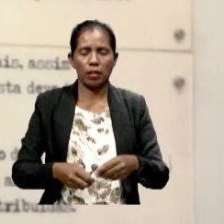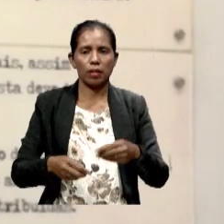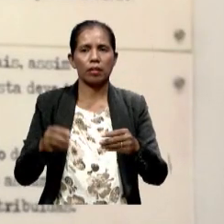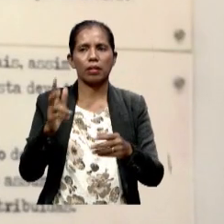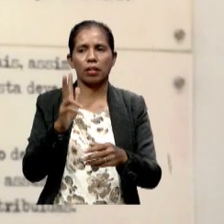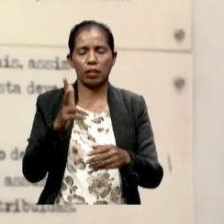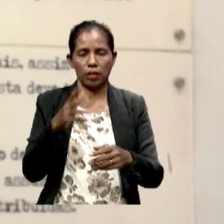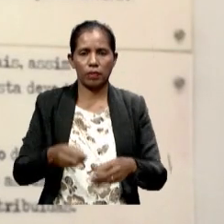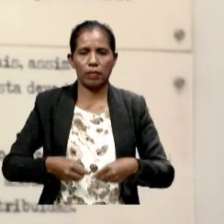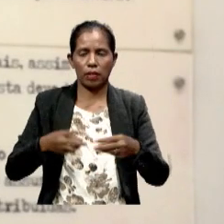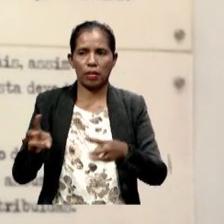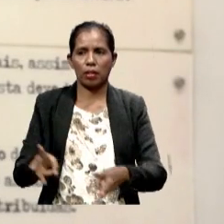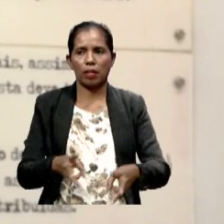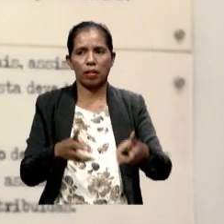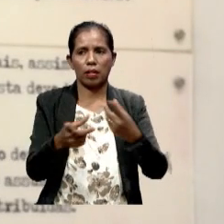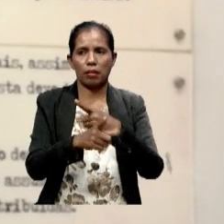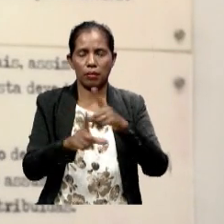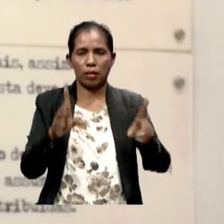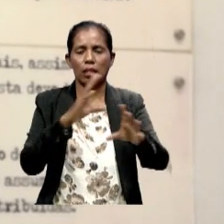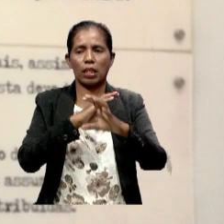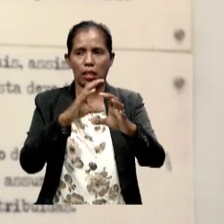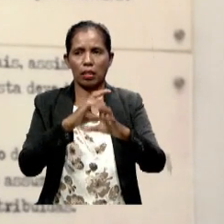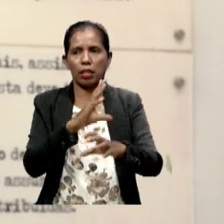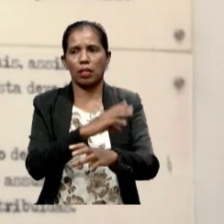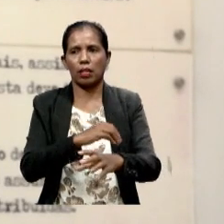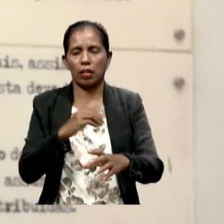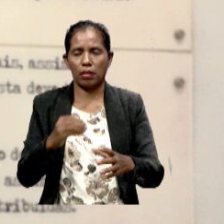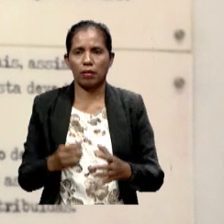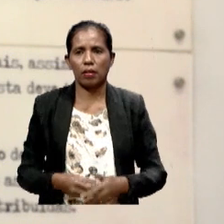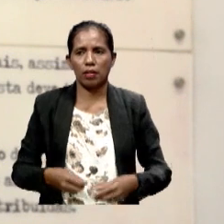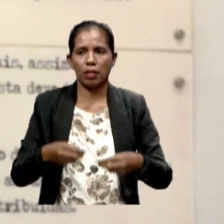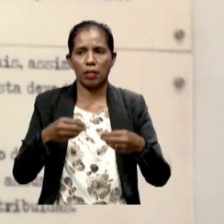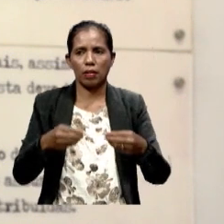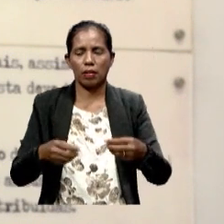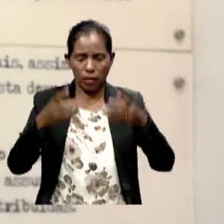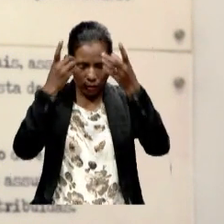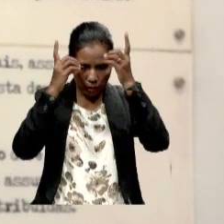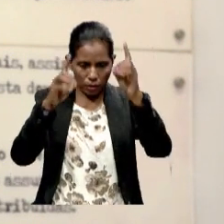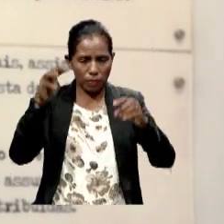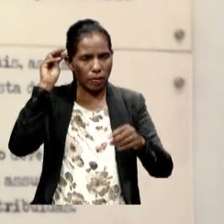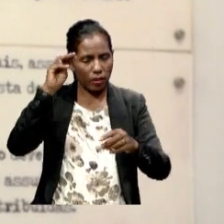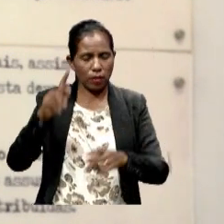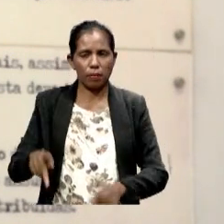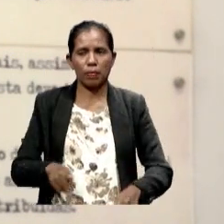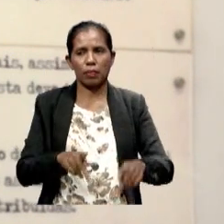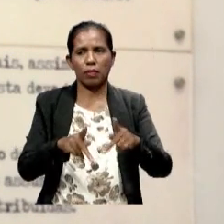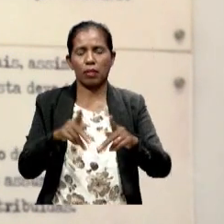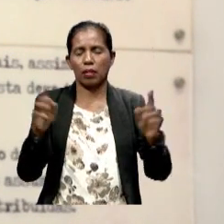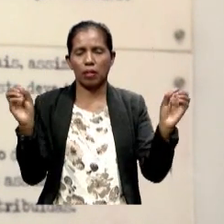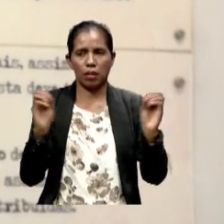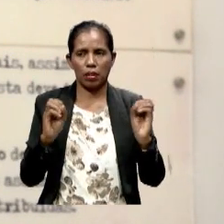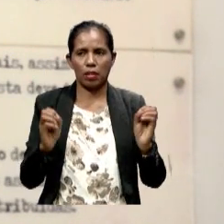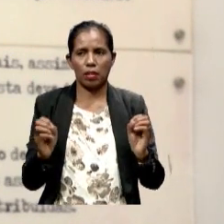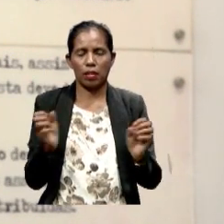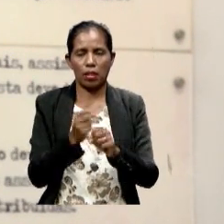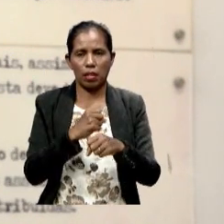bele liberta minha careta e mosso base mosso ba decisão do Ministério Público nian dan aí a ser lá